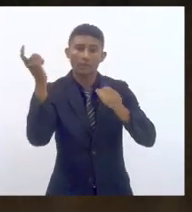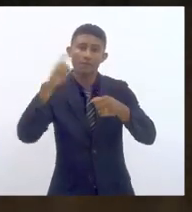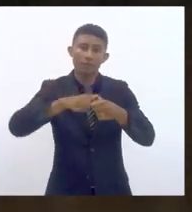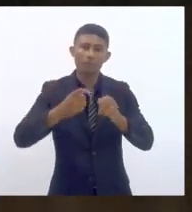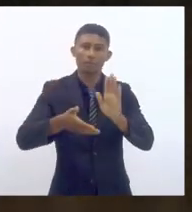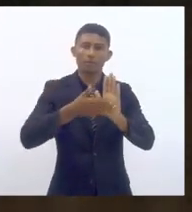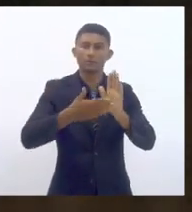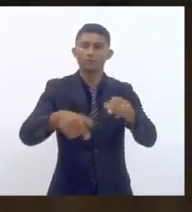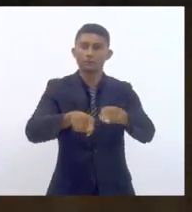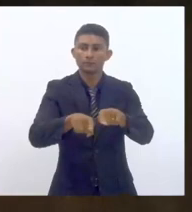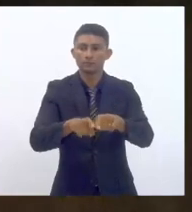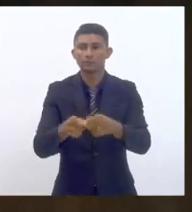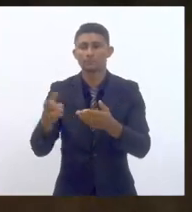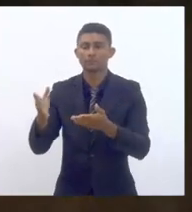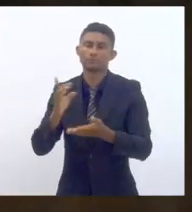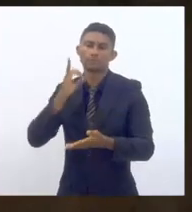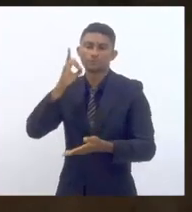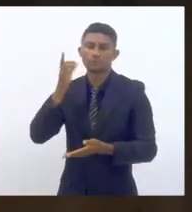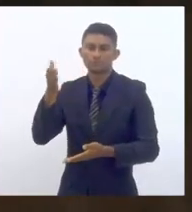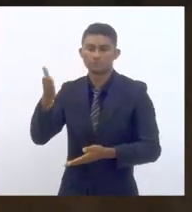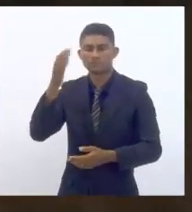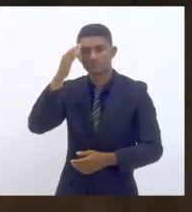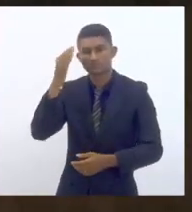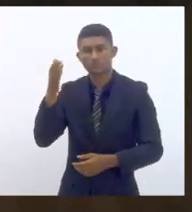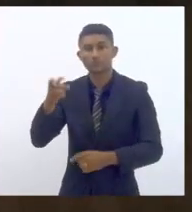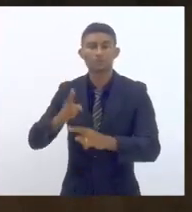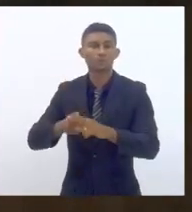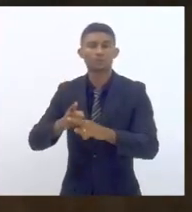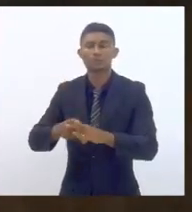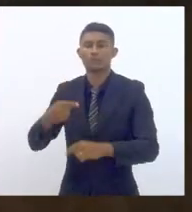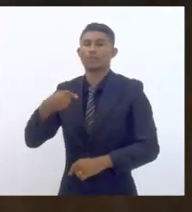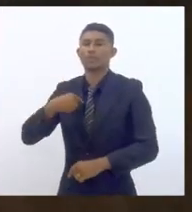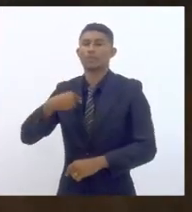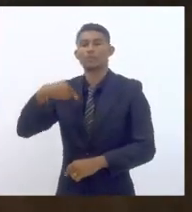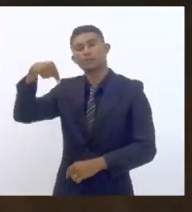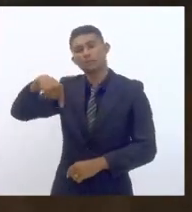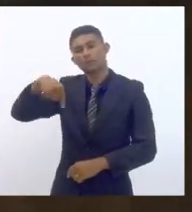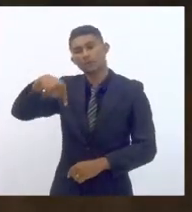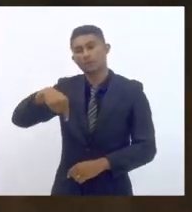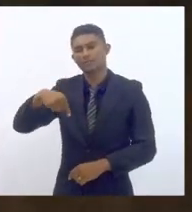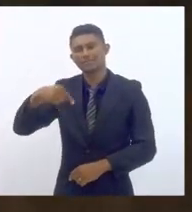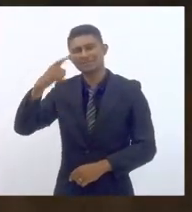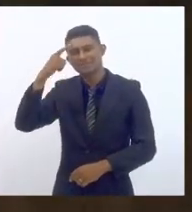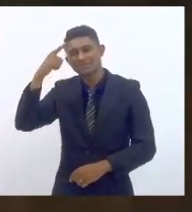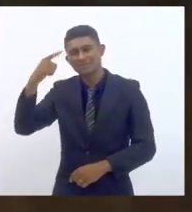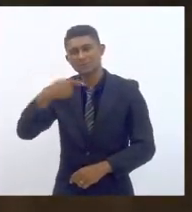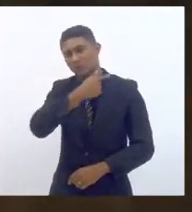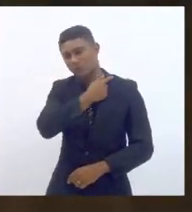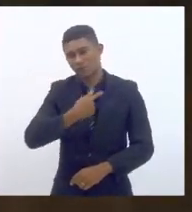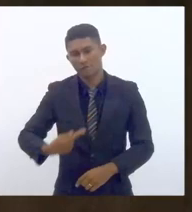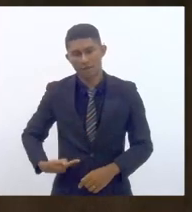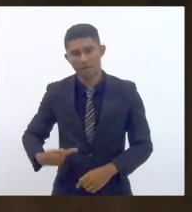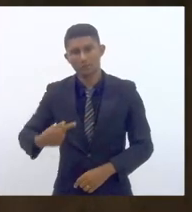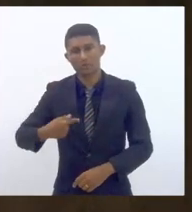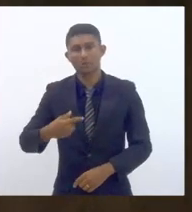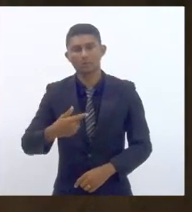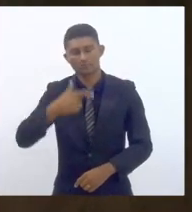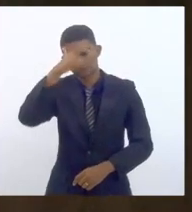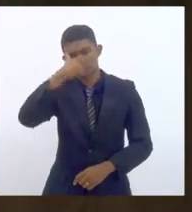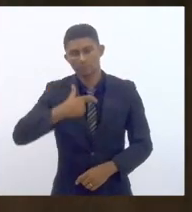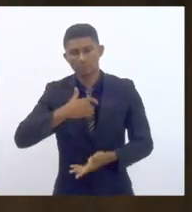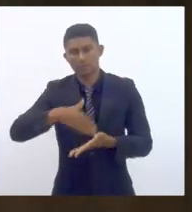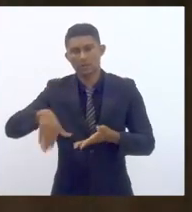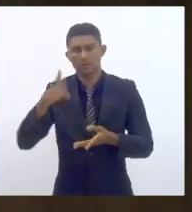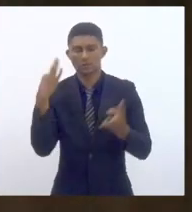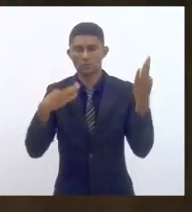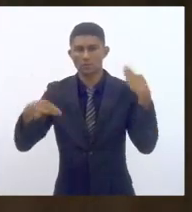ao deputado Valdeir Carneiro, que quando da minha ausência aqui do parlamento para assumir a cargo no governo de secretário de turismo, conduziu o